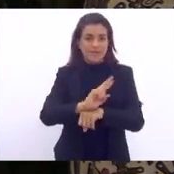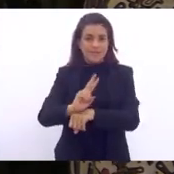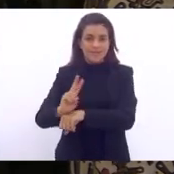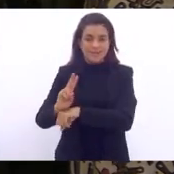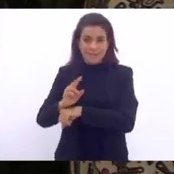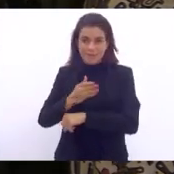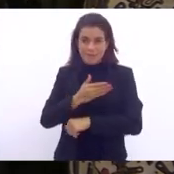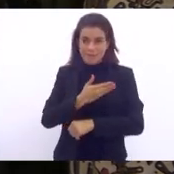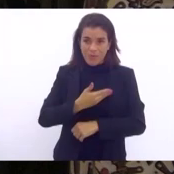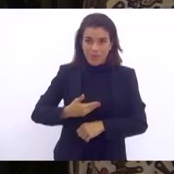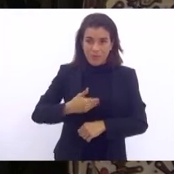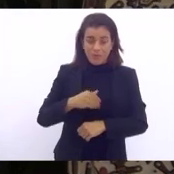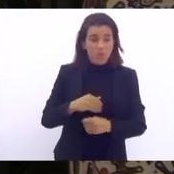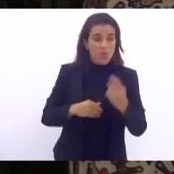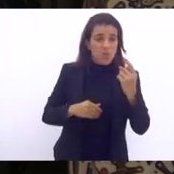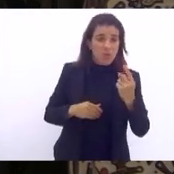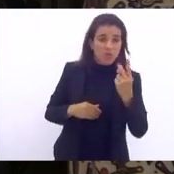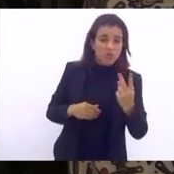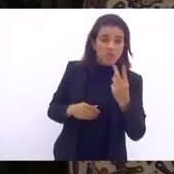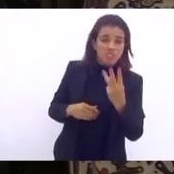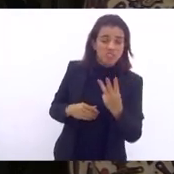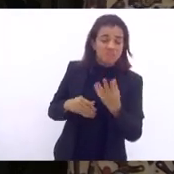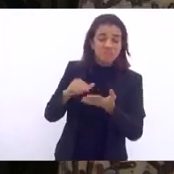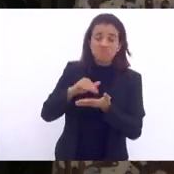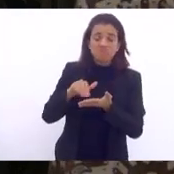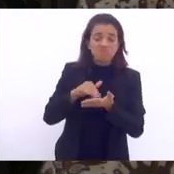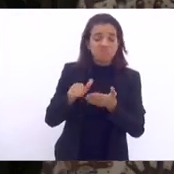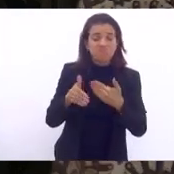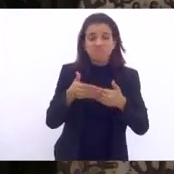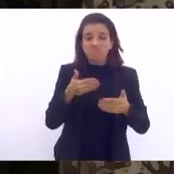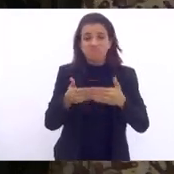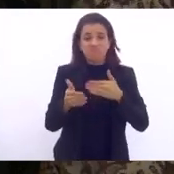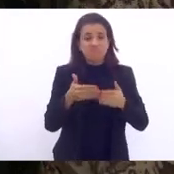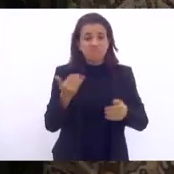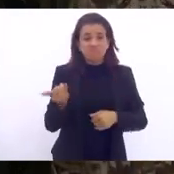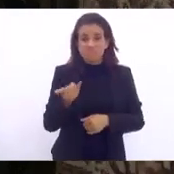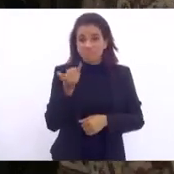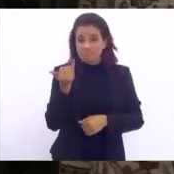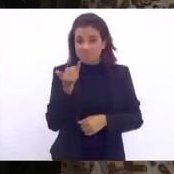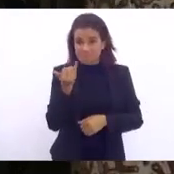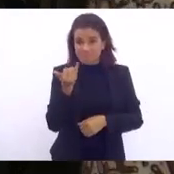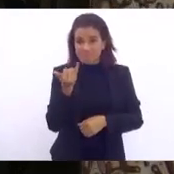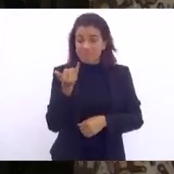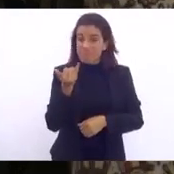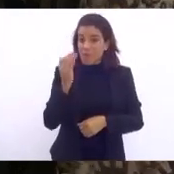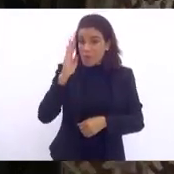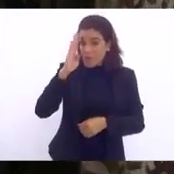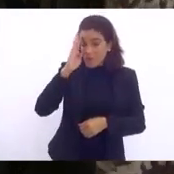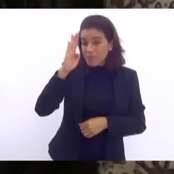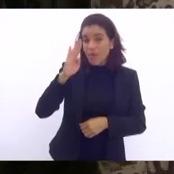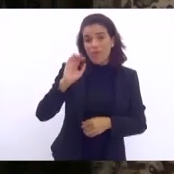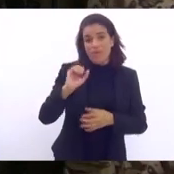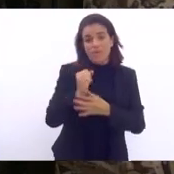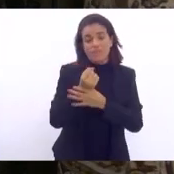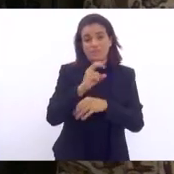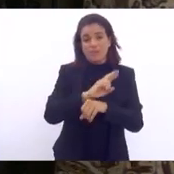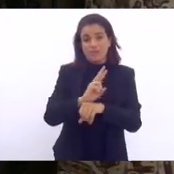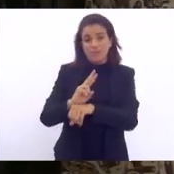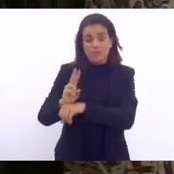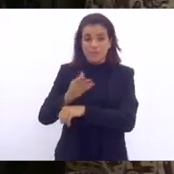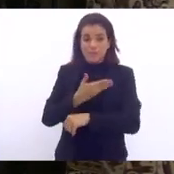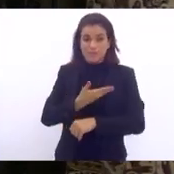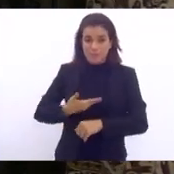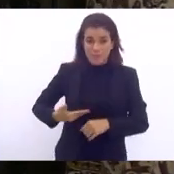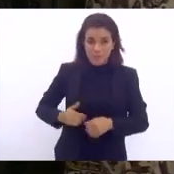secretarias, não tem a menor relevância. É ter segurança pública, poder ir para a rua, não estar submetido